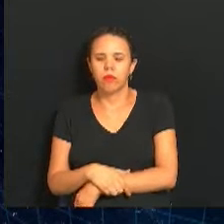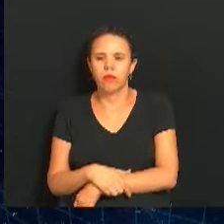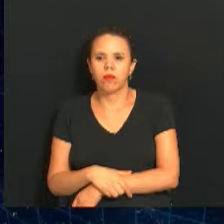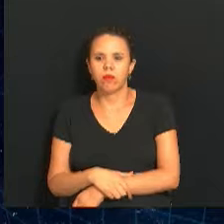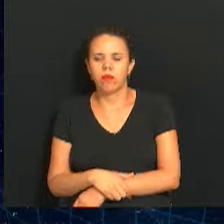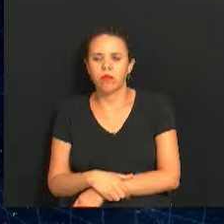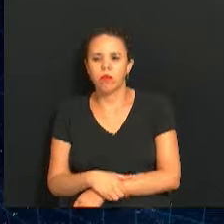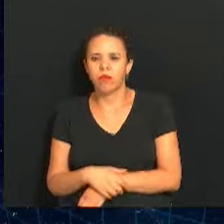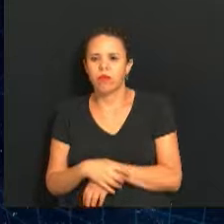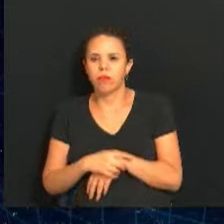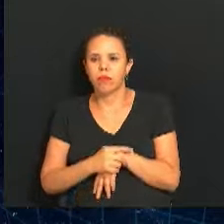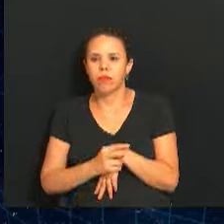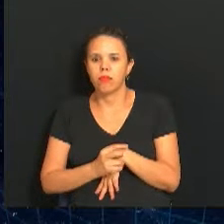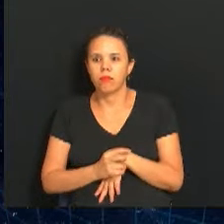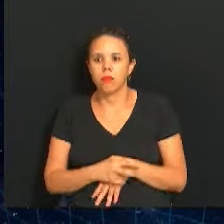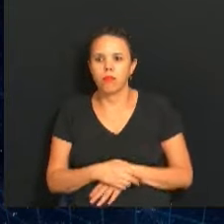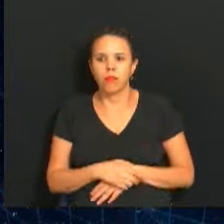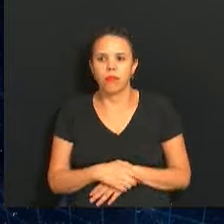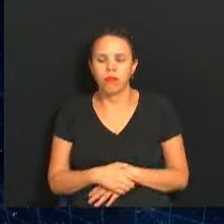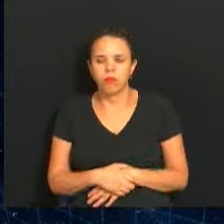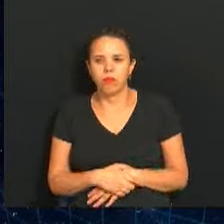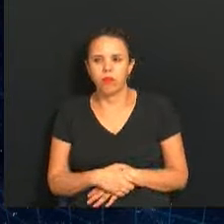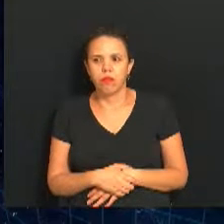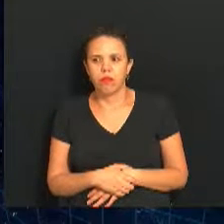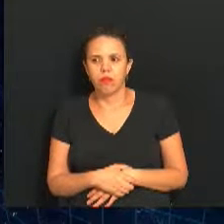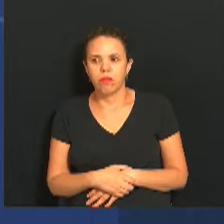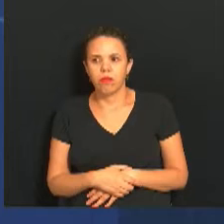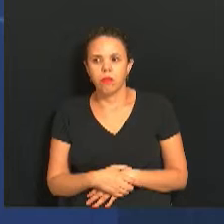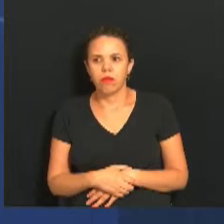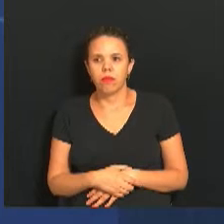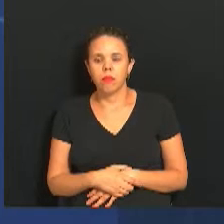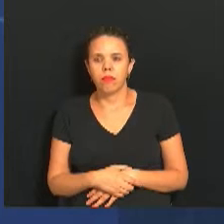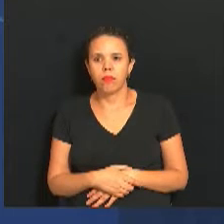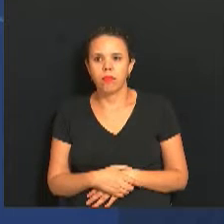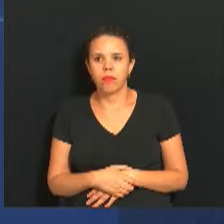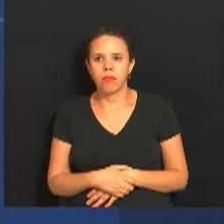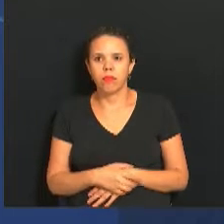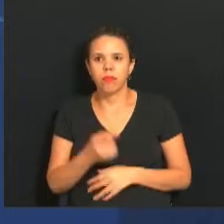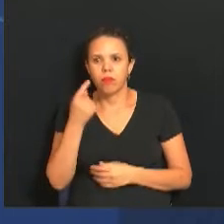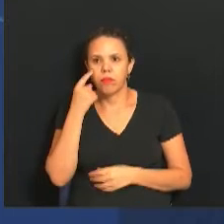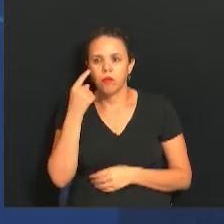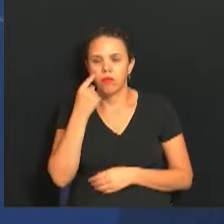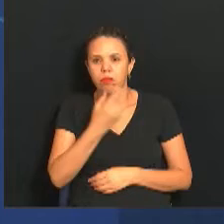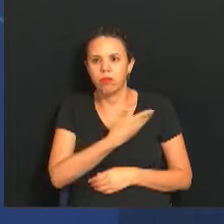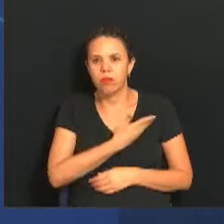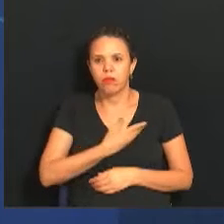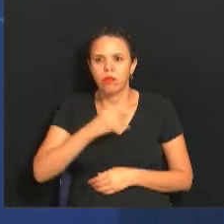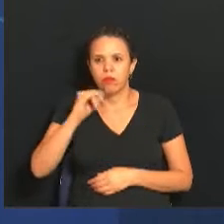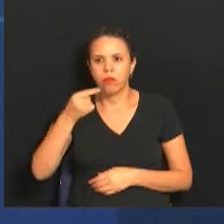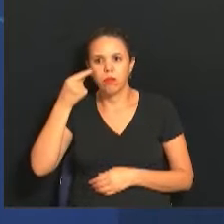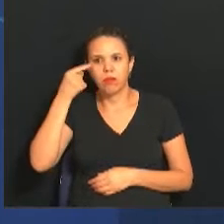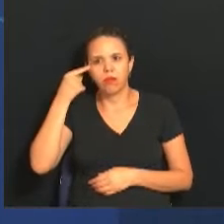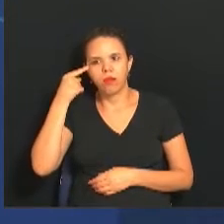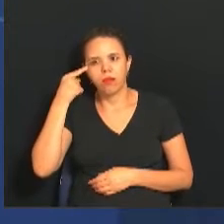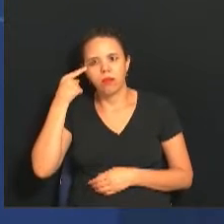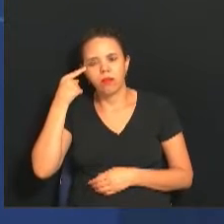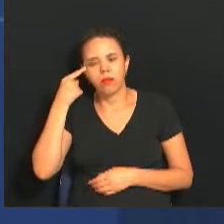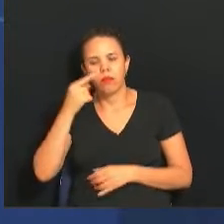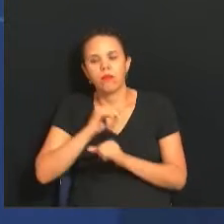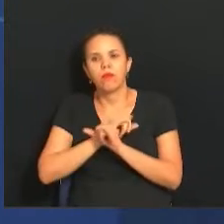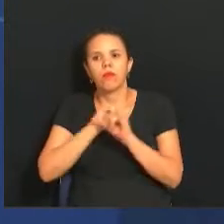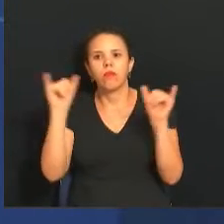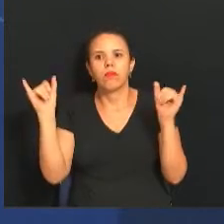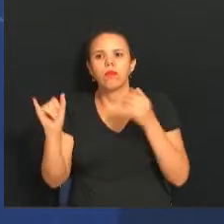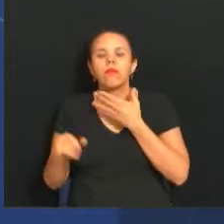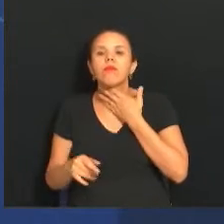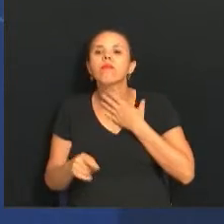4.959 mortes no município de Campinas. Olha só, hein? O governador João Dória acaba de anunciar